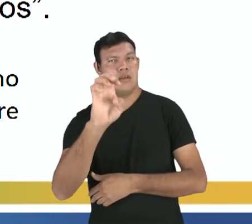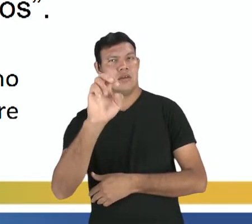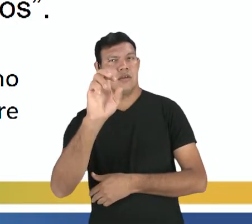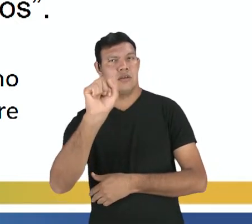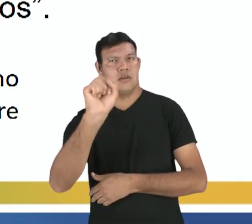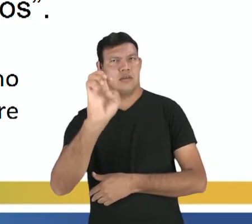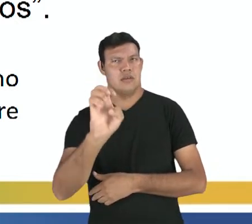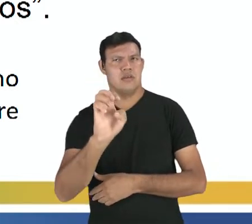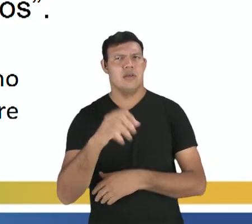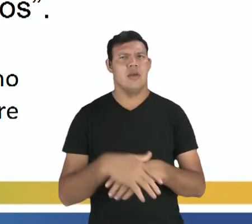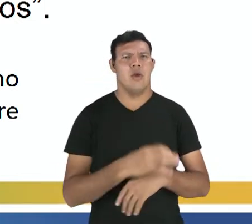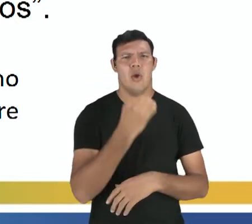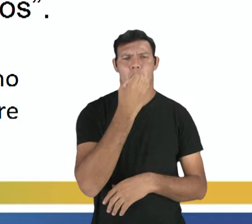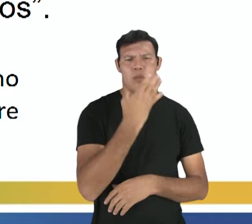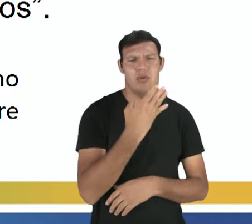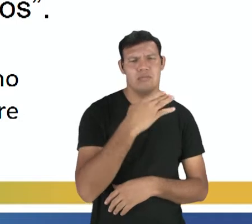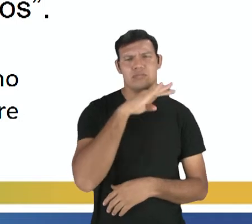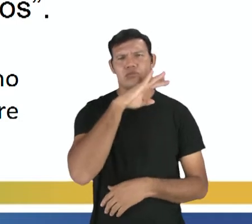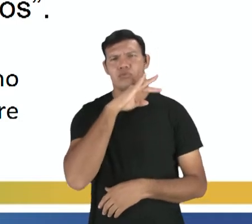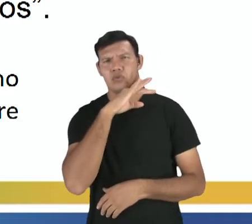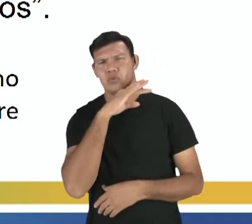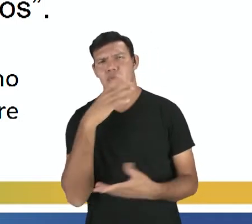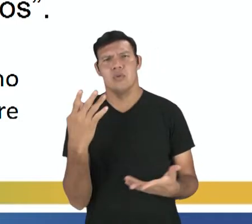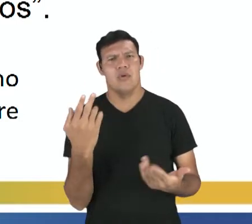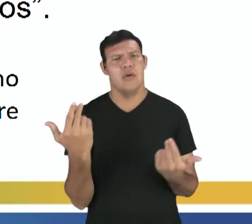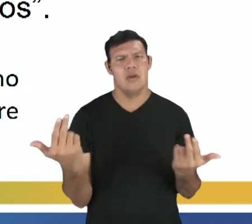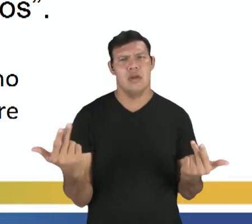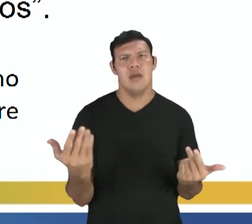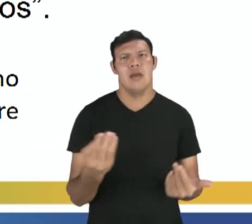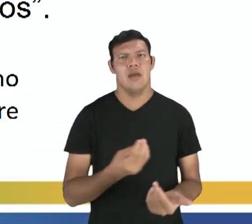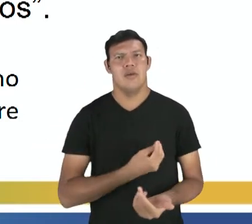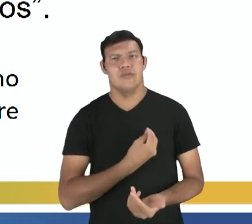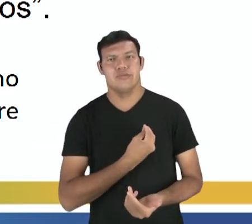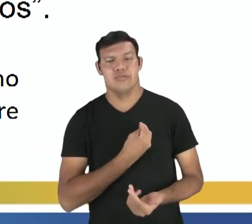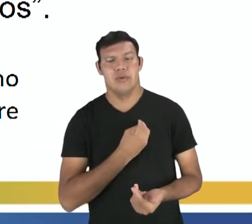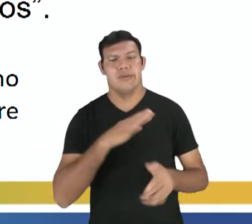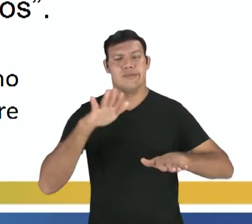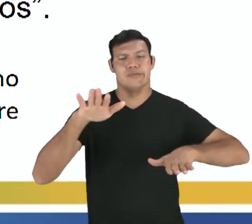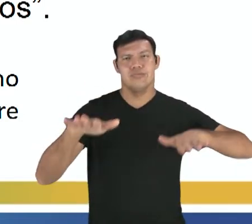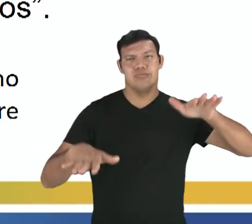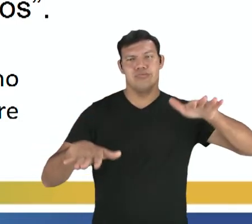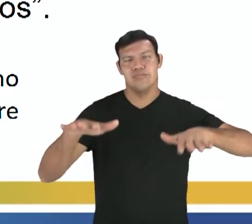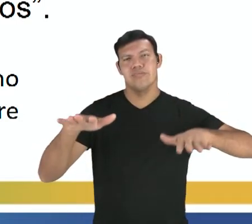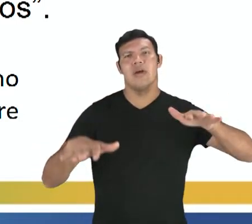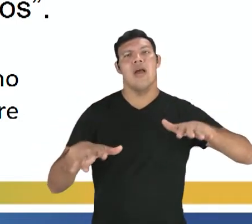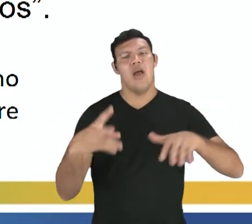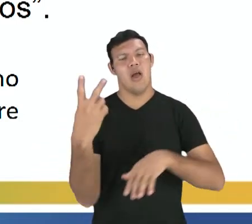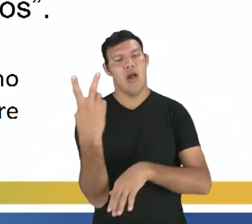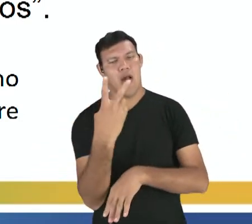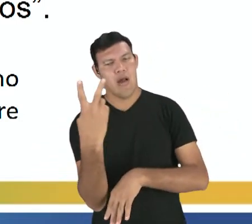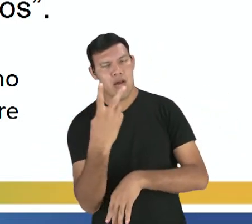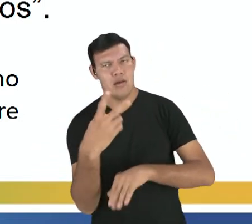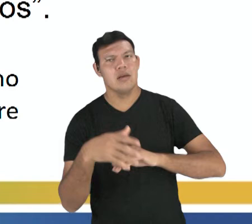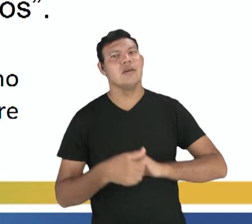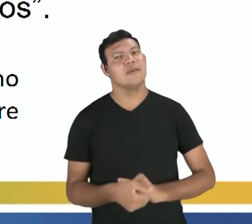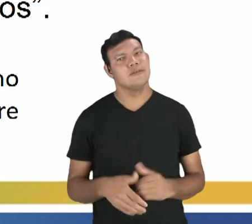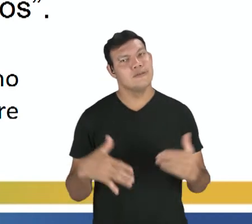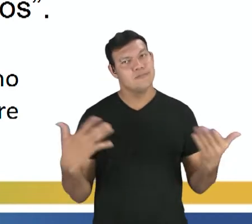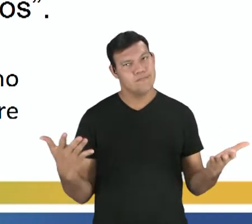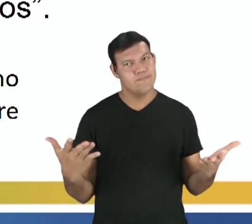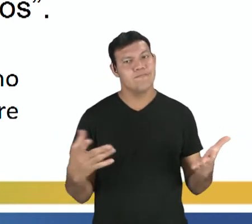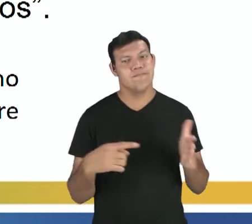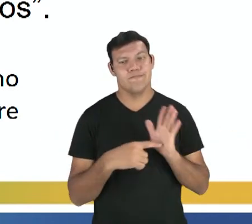algo pode ser bom e ruim. Na verdade, a vida é sempre um equilíbrio simultâneo dos dois. Isso que ele quis dizer